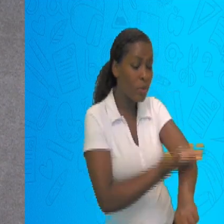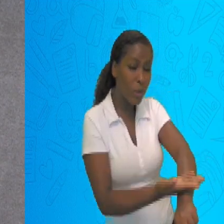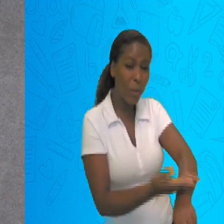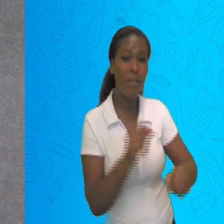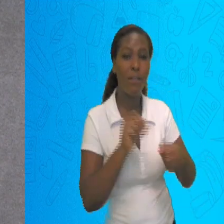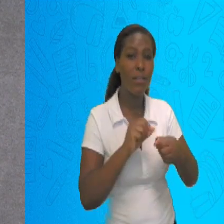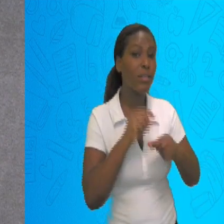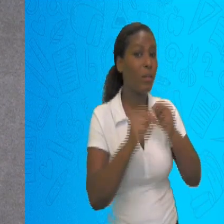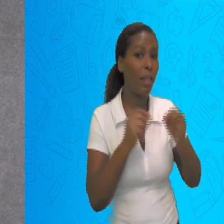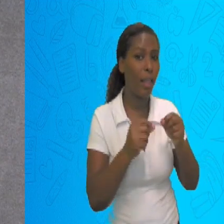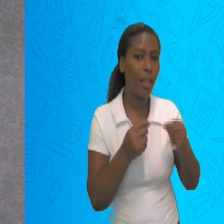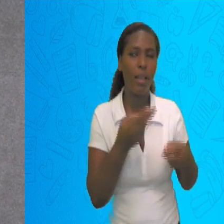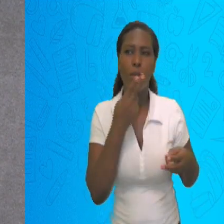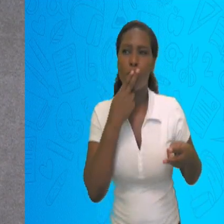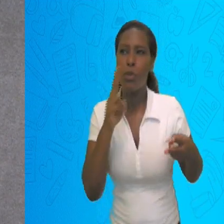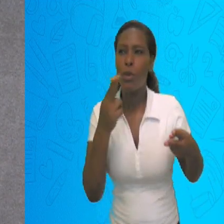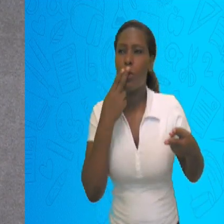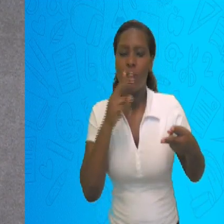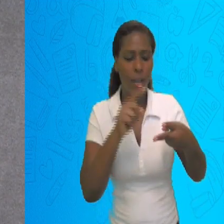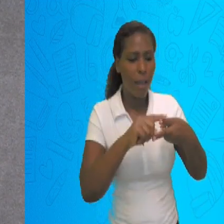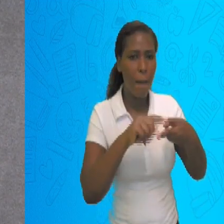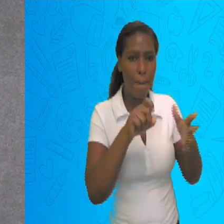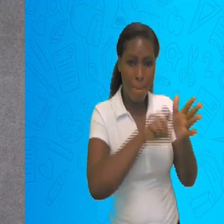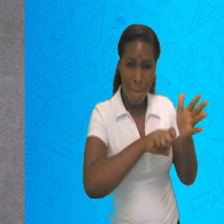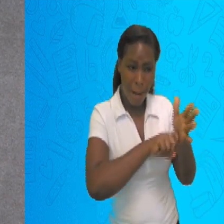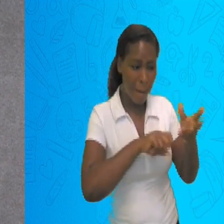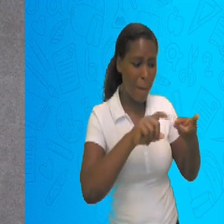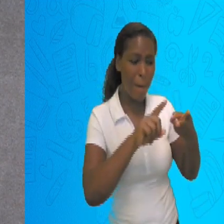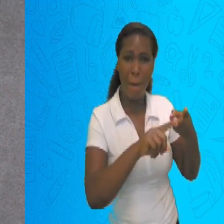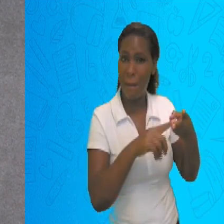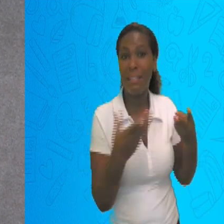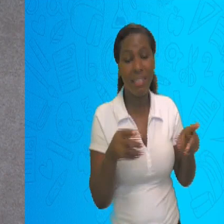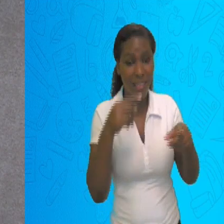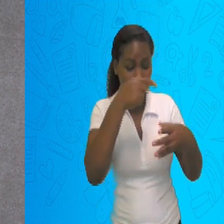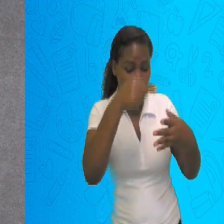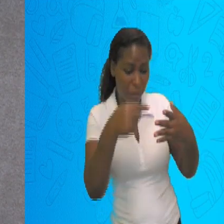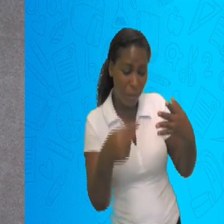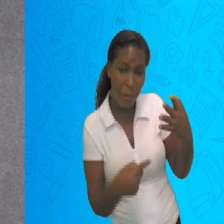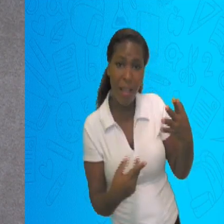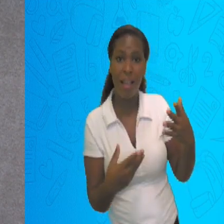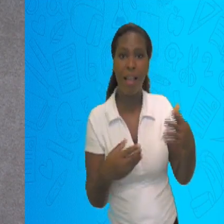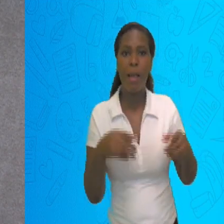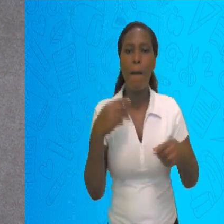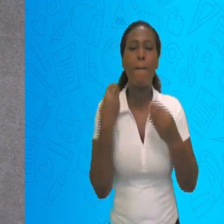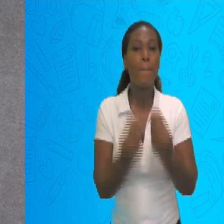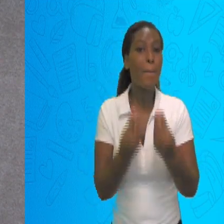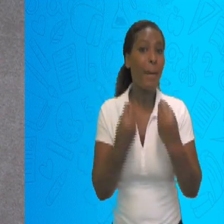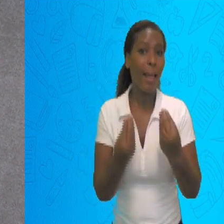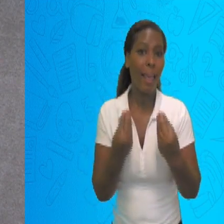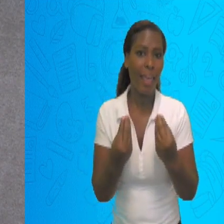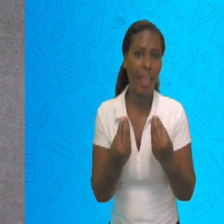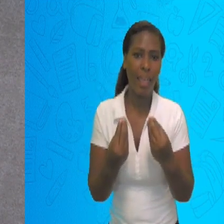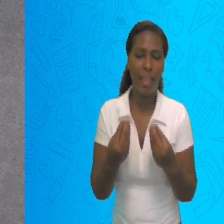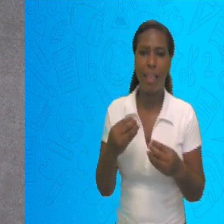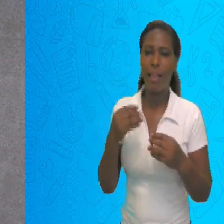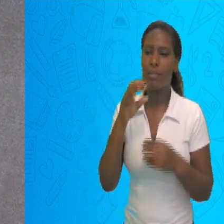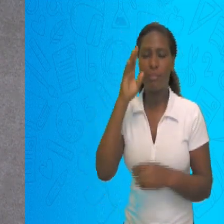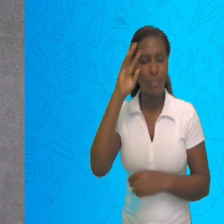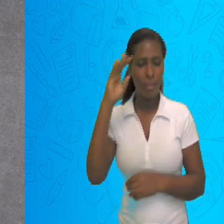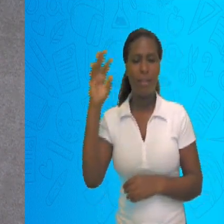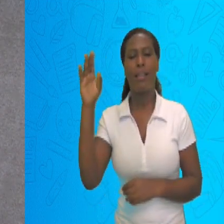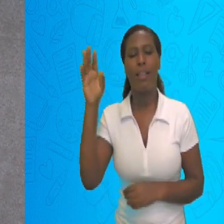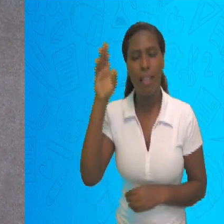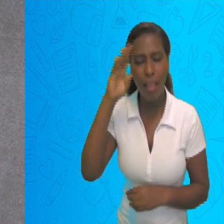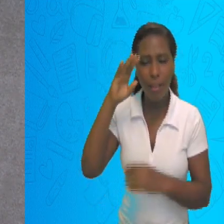da inalação de grandes quantidades de fumaça de tabaco e de substâncias alucinógenas, para que em transe